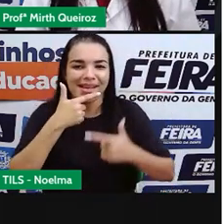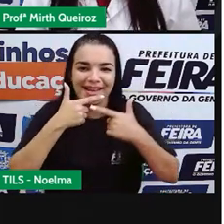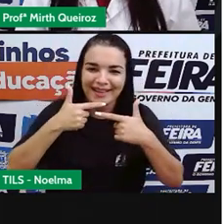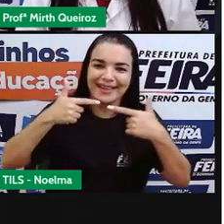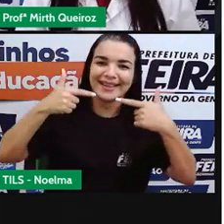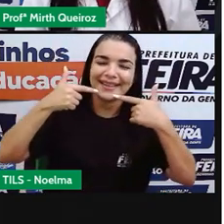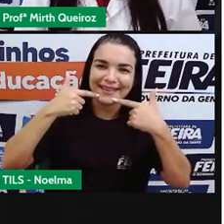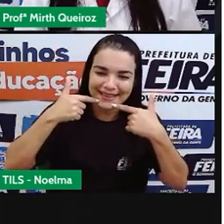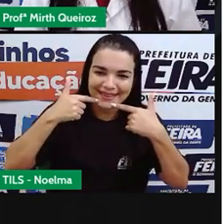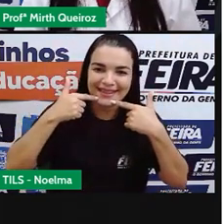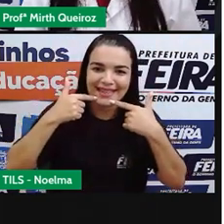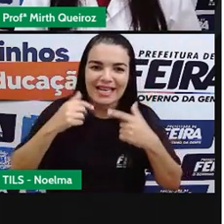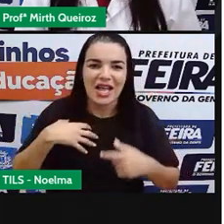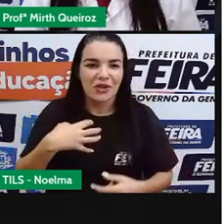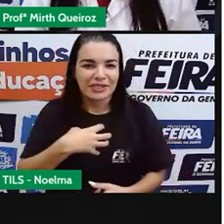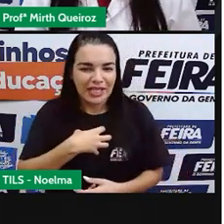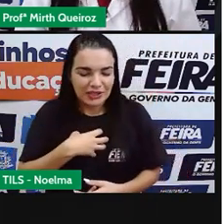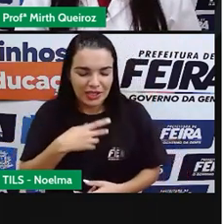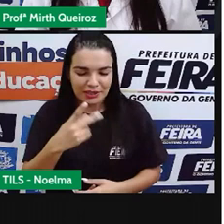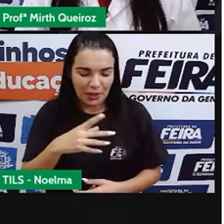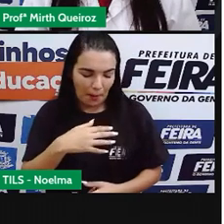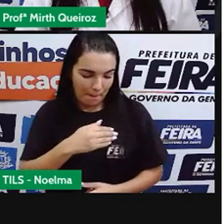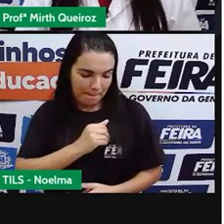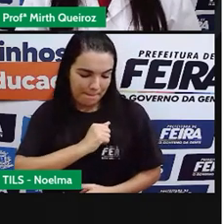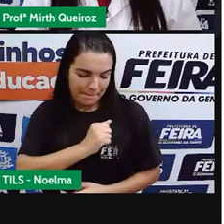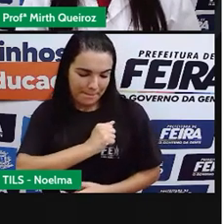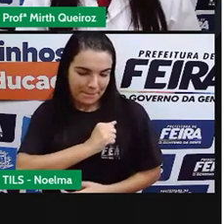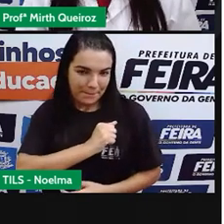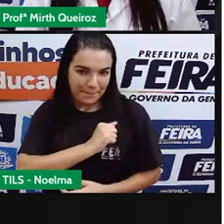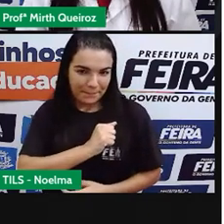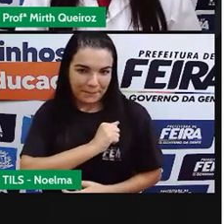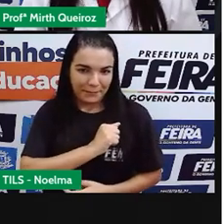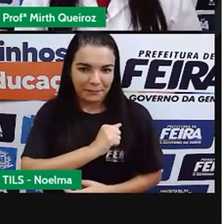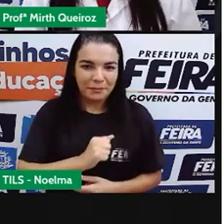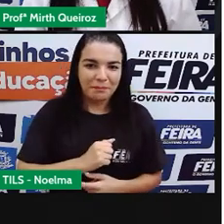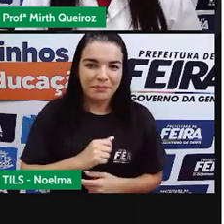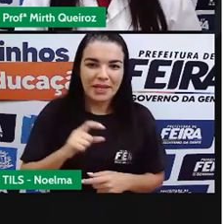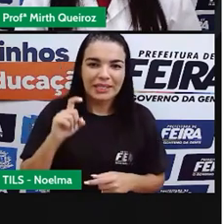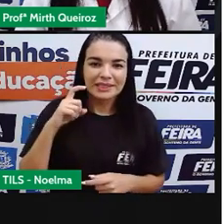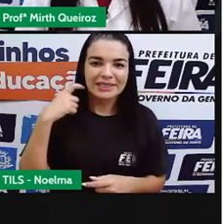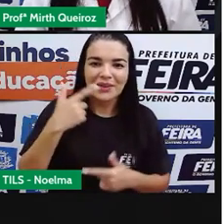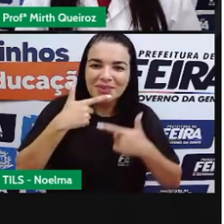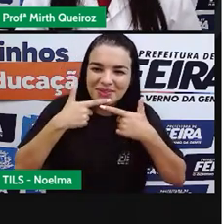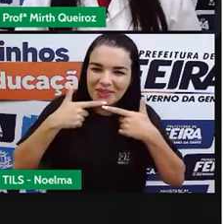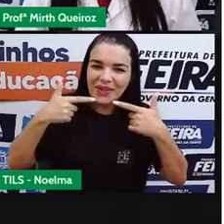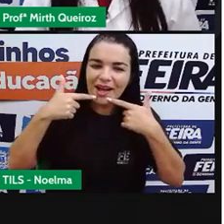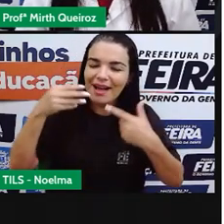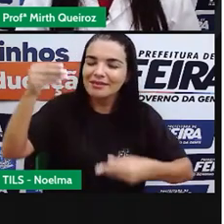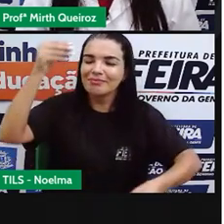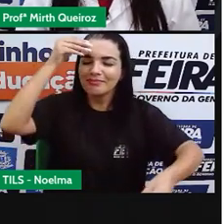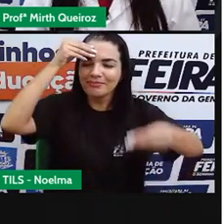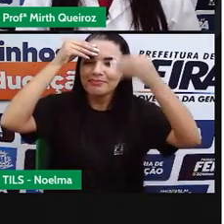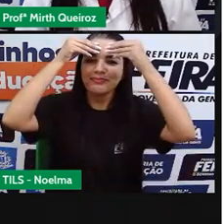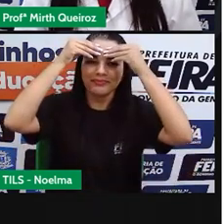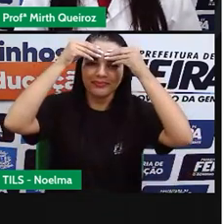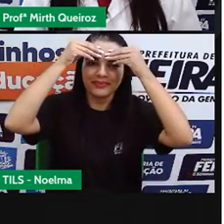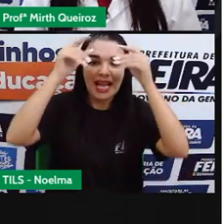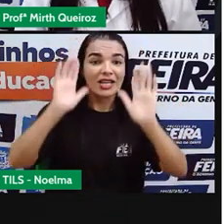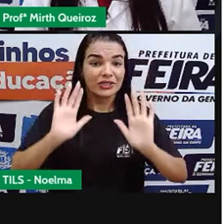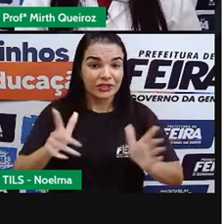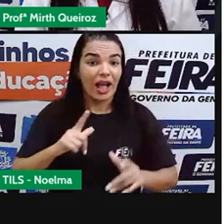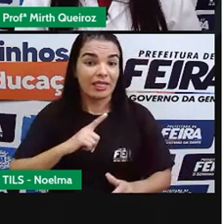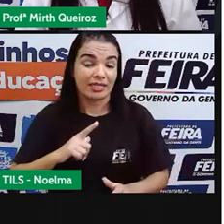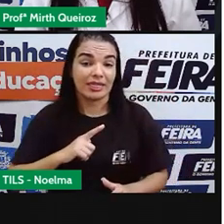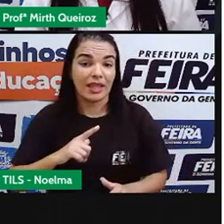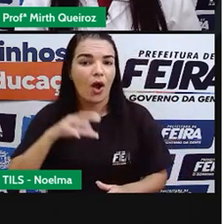minha cabeça. Senti seu peito sacudir pelo corpo. Era um sorriso de compreensão. Ela